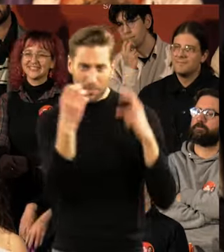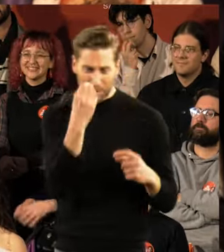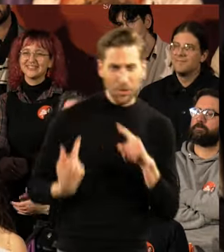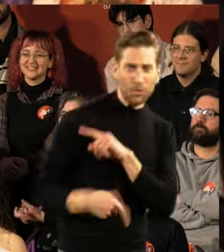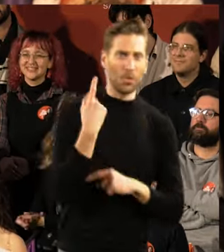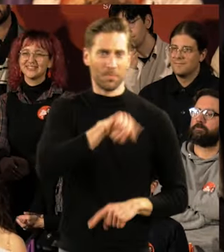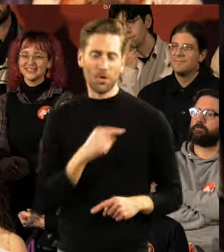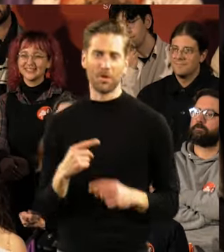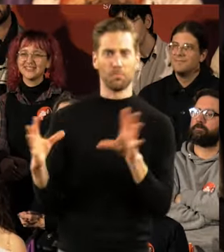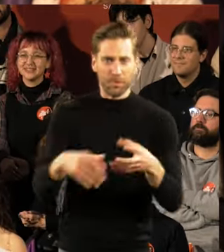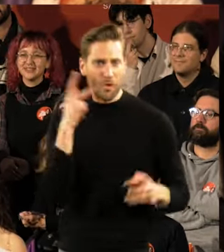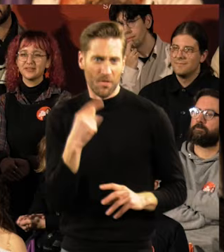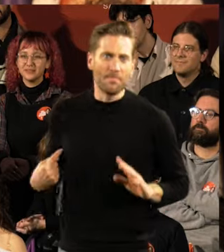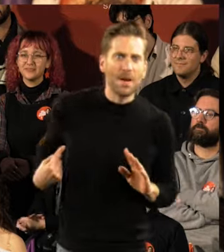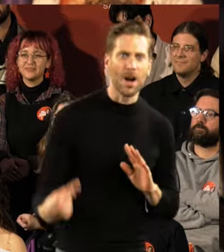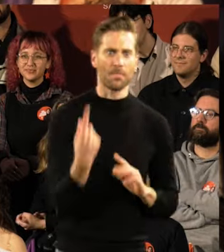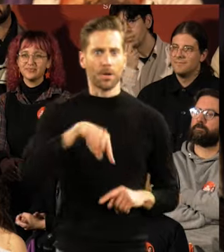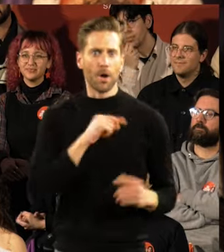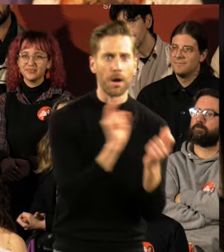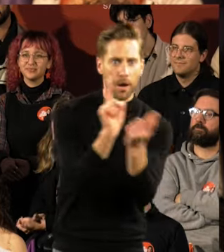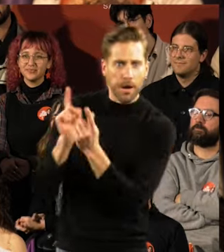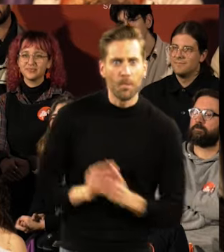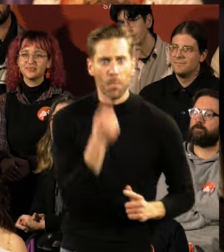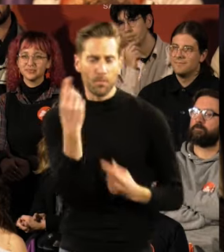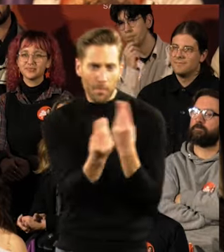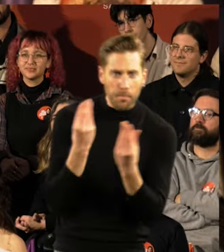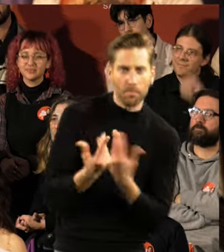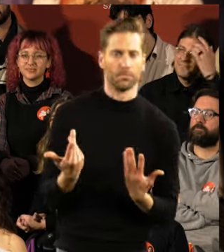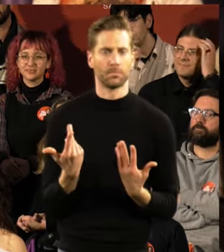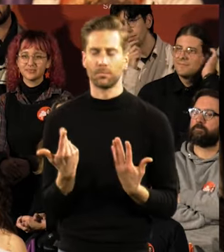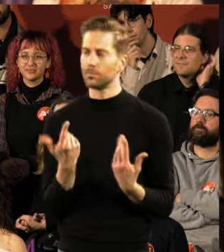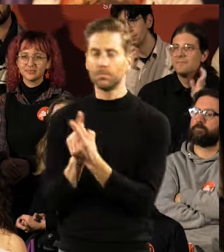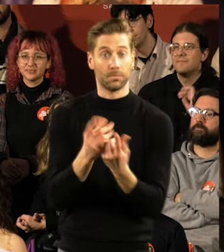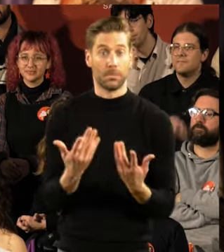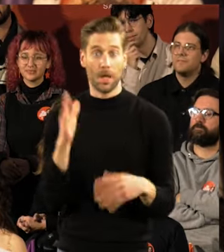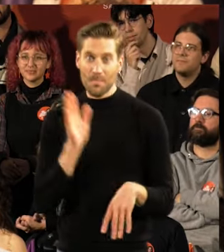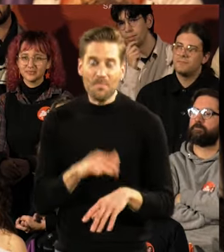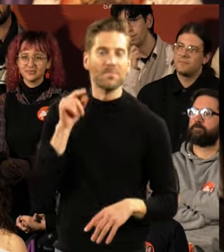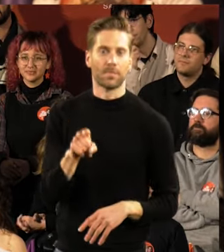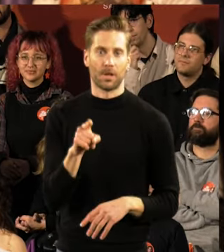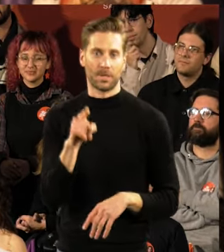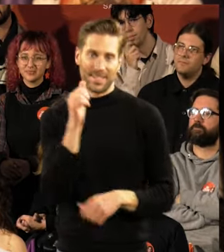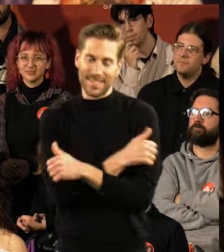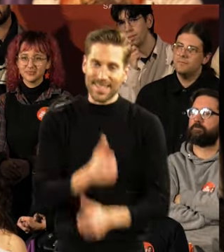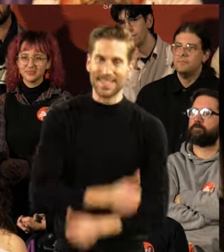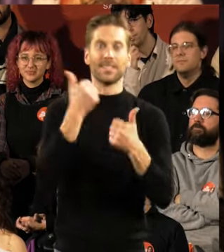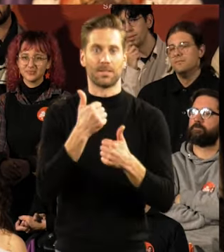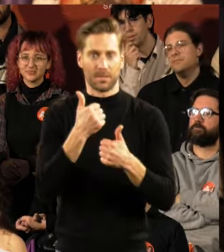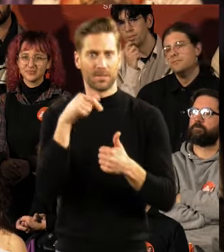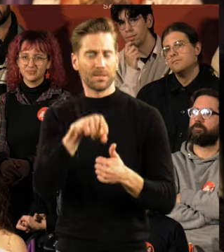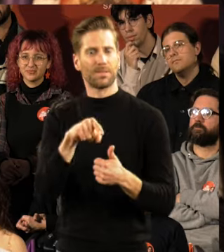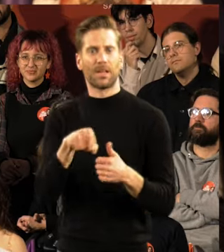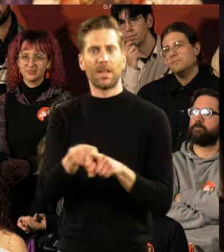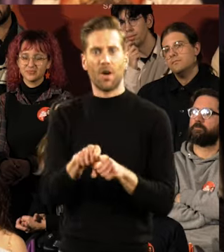vivermos em comunidade, para nos conhecermos umas às outras. E é por isso que nas cidades está uma